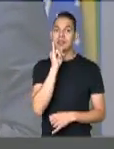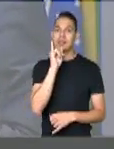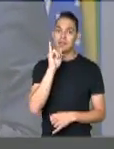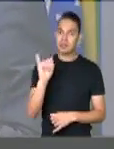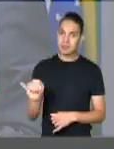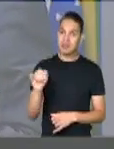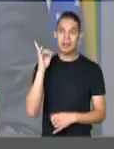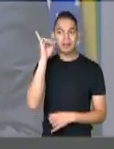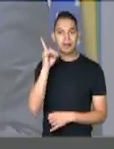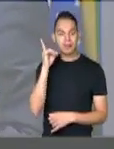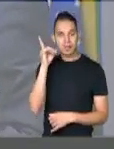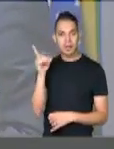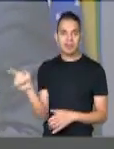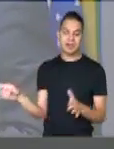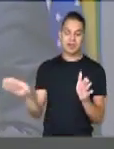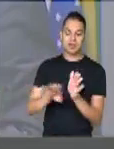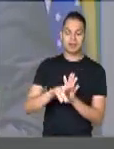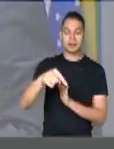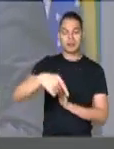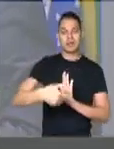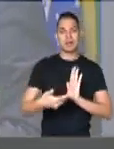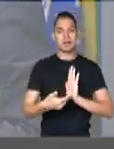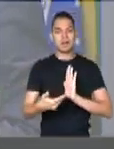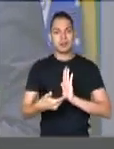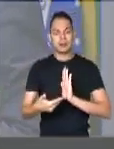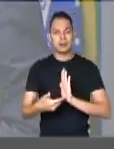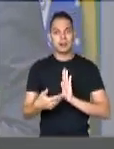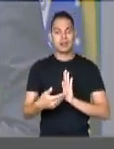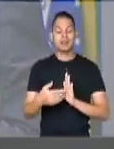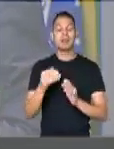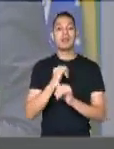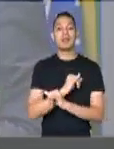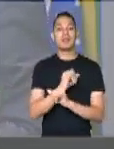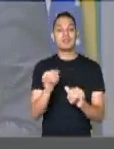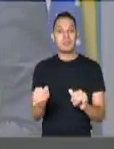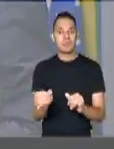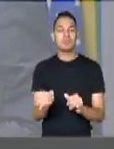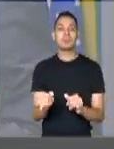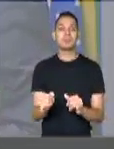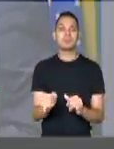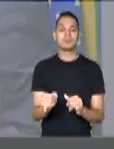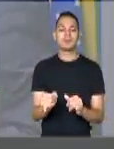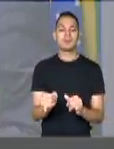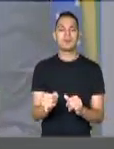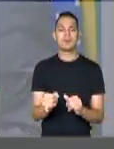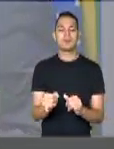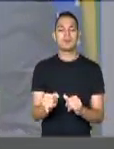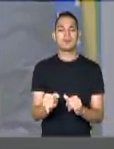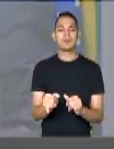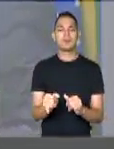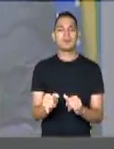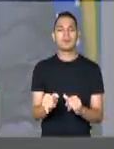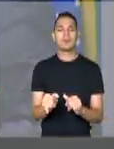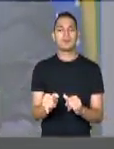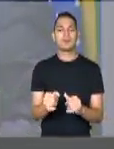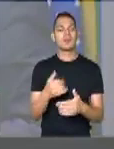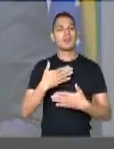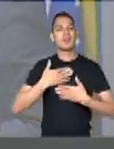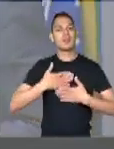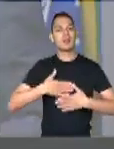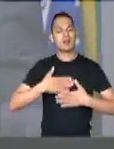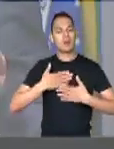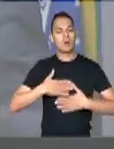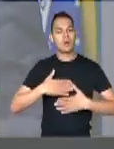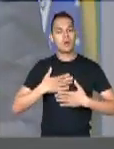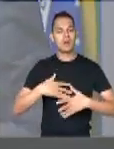ela que, ao chegar nesta casa, a coisa que eu trago de forma muito hialina e tranquila,